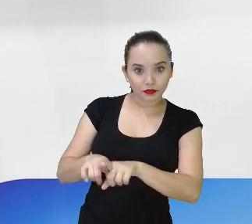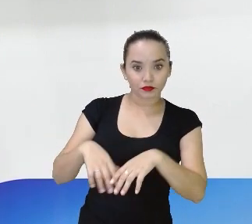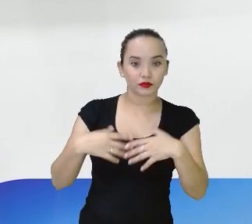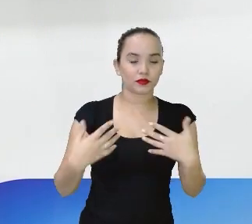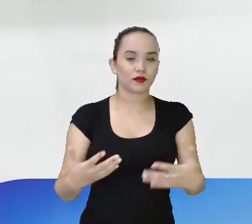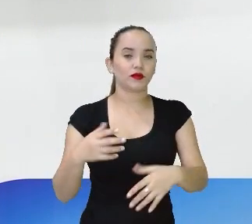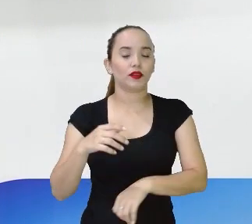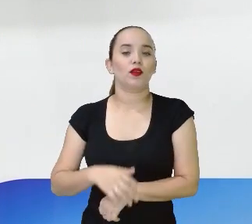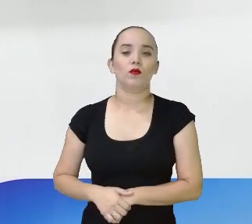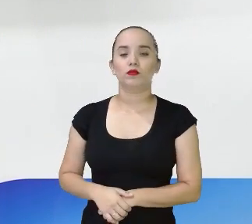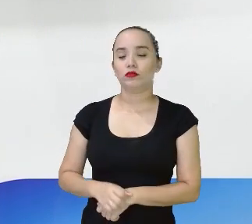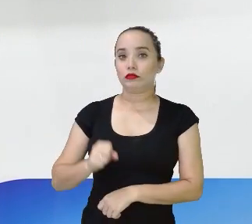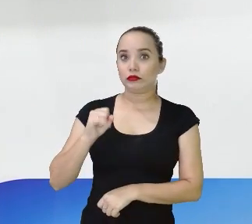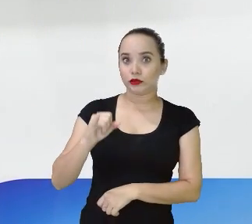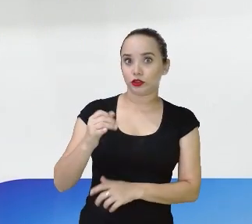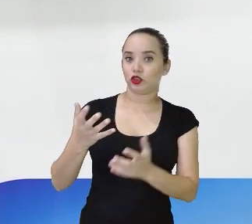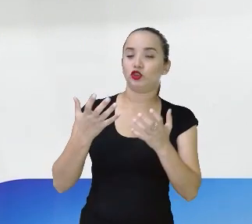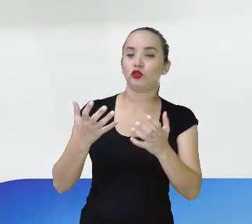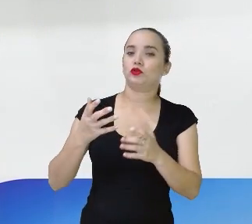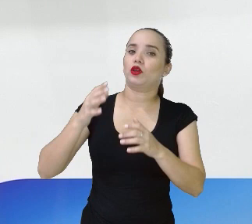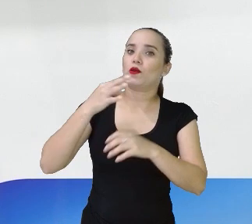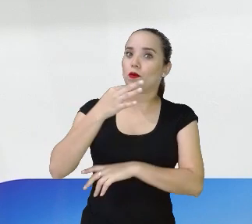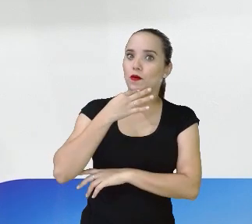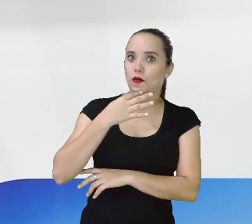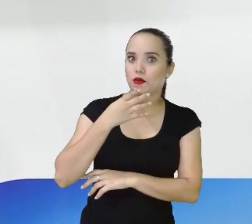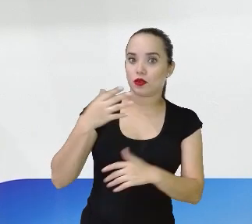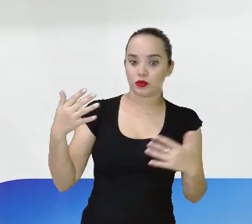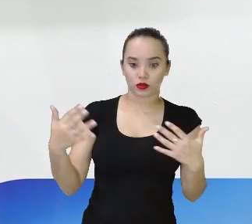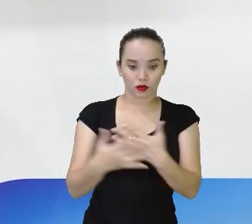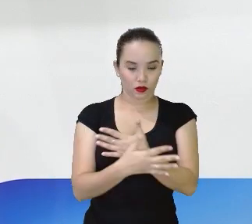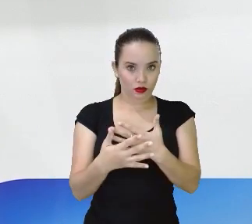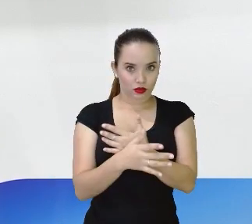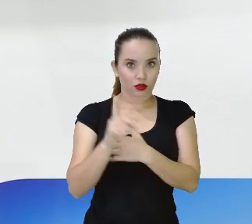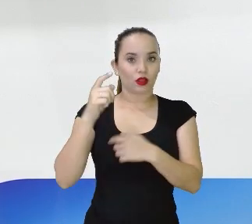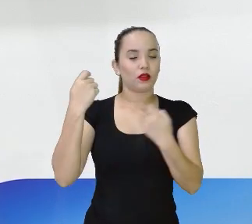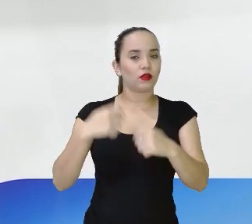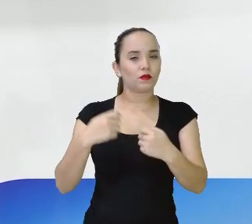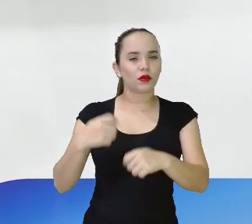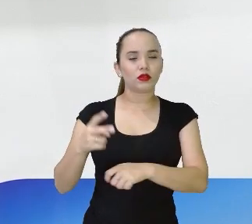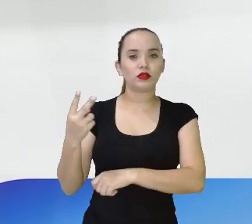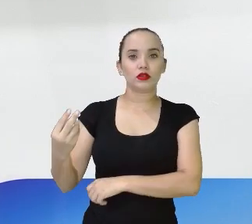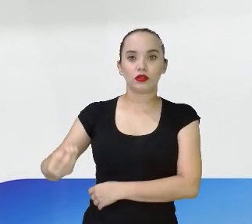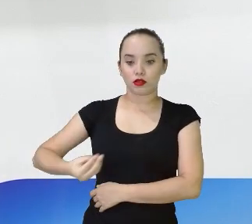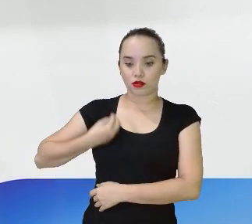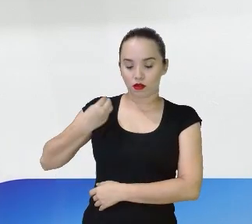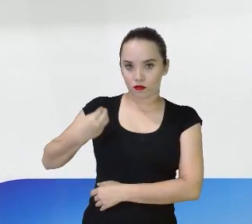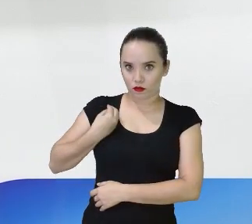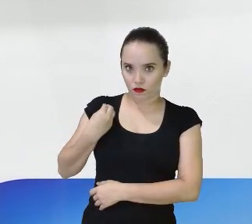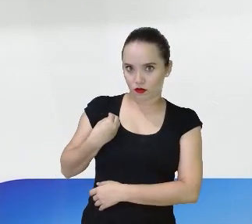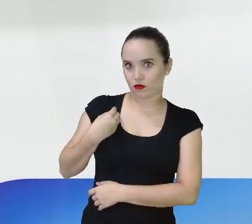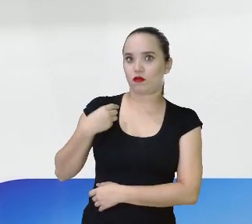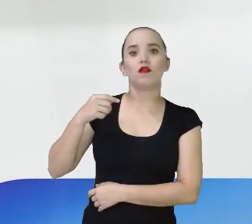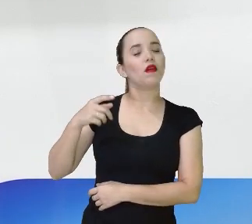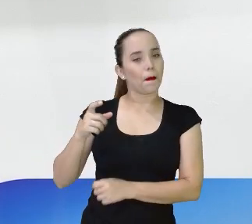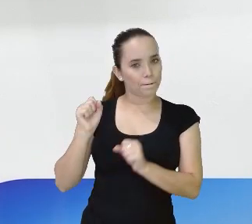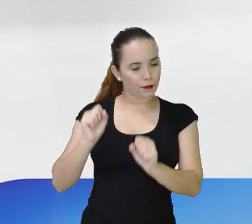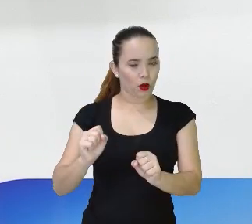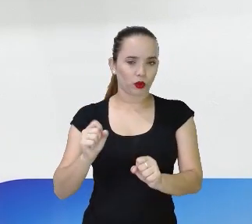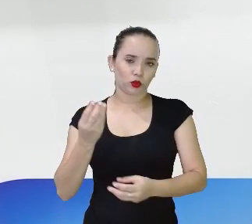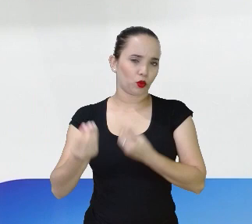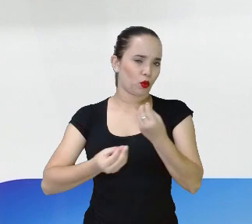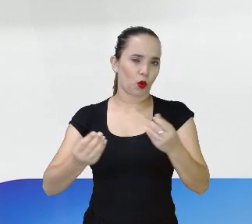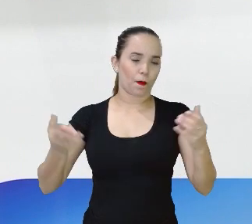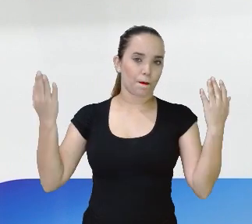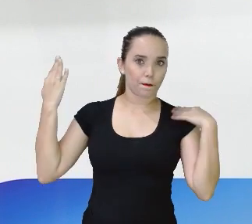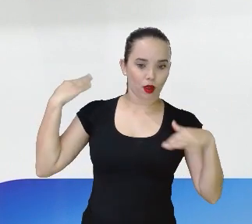possa conhecer a nossa cidade, é importante que a gente vivencie. Pode ser passeando pela cidade, se